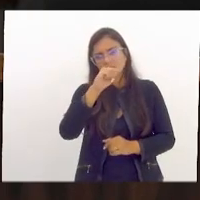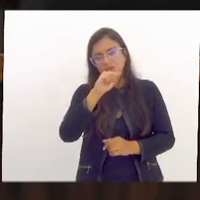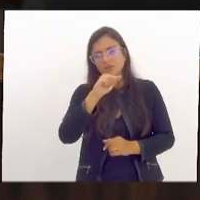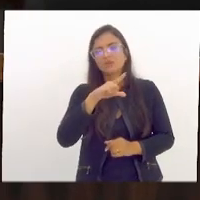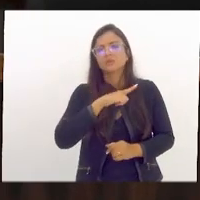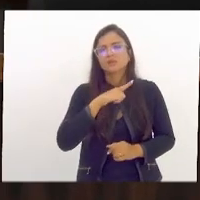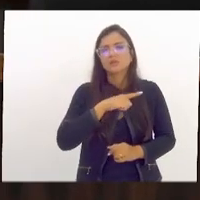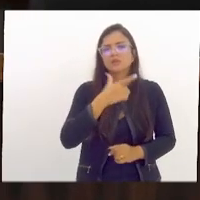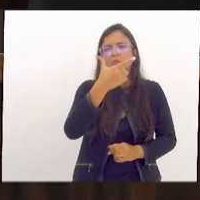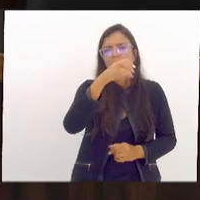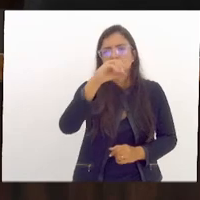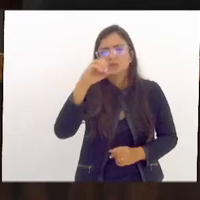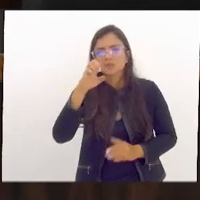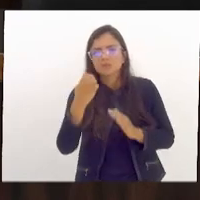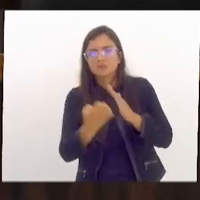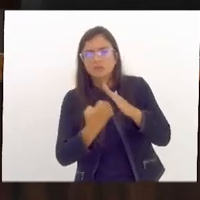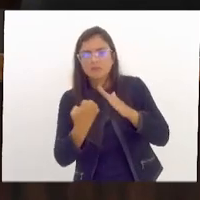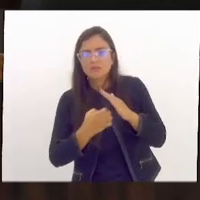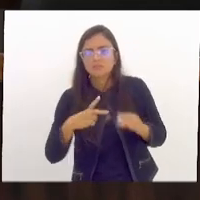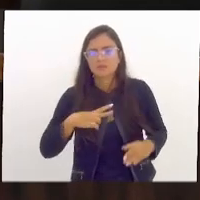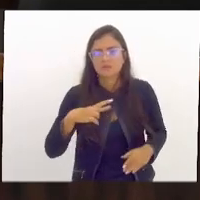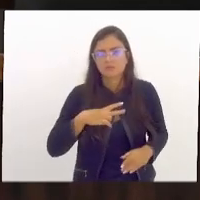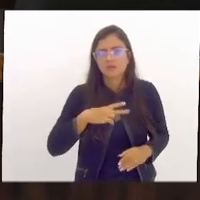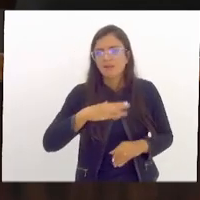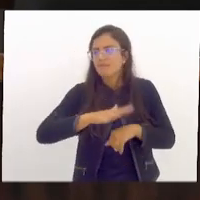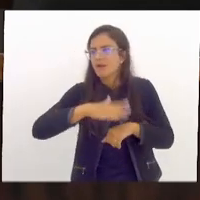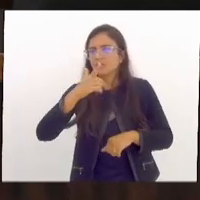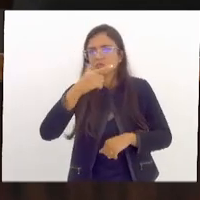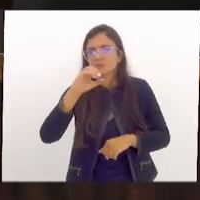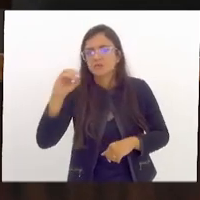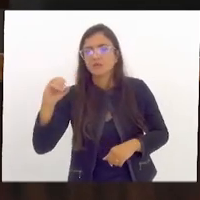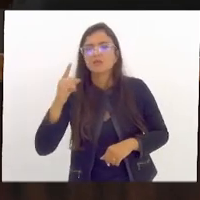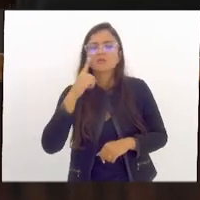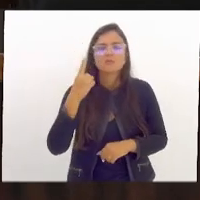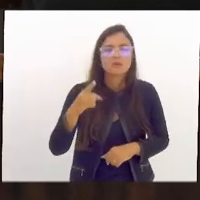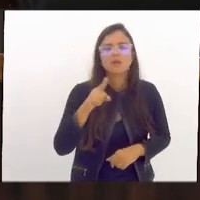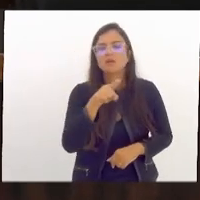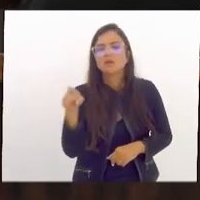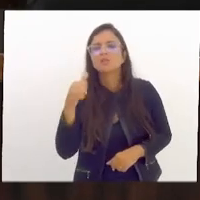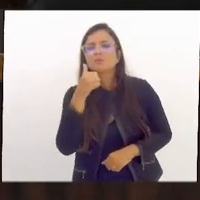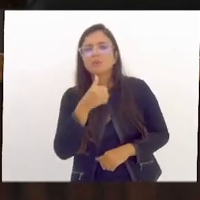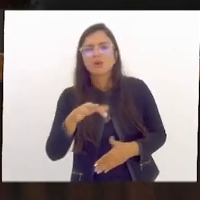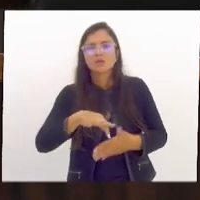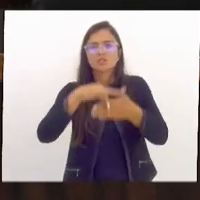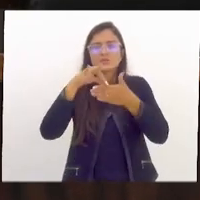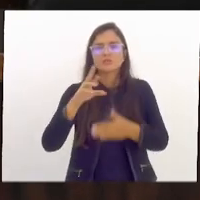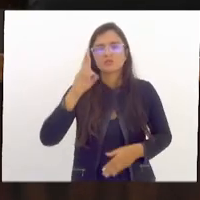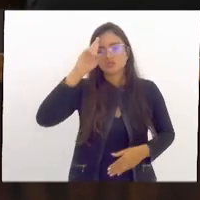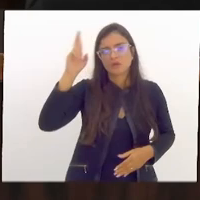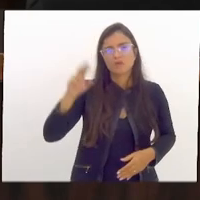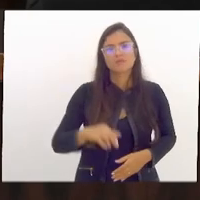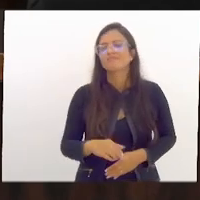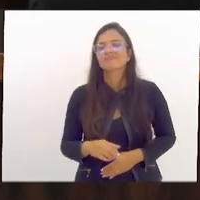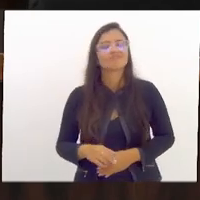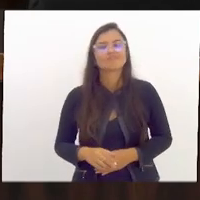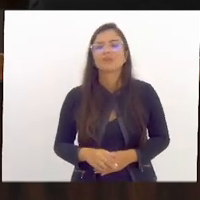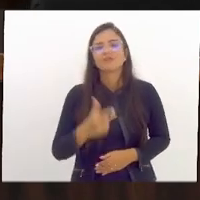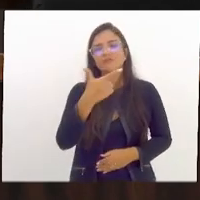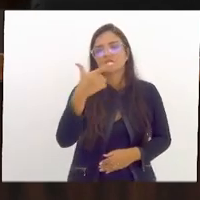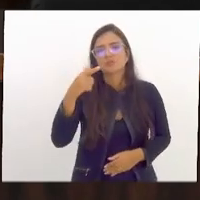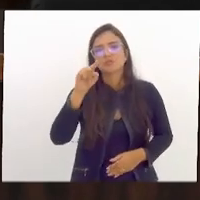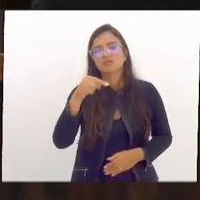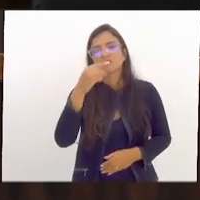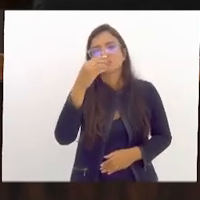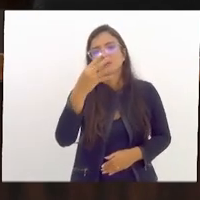200 empresas privadas, onde a participação das mulheres no primeiro escalão é de apenas 22%. Então, a gente